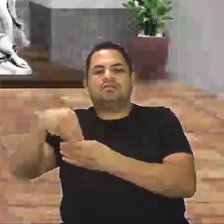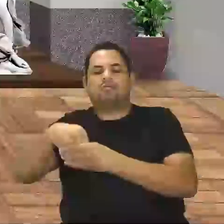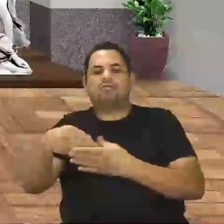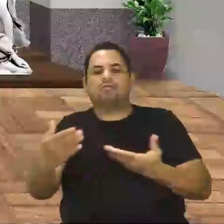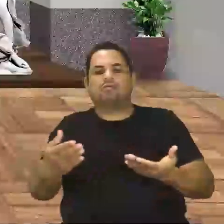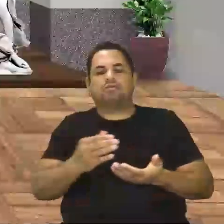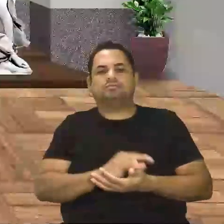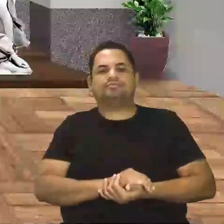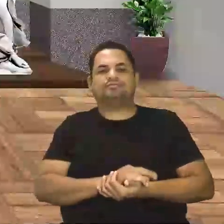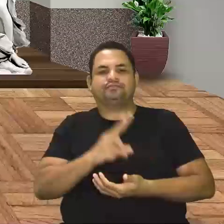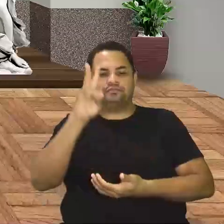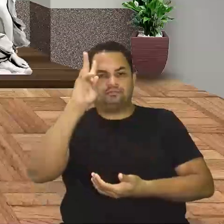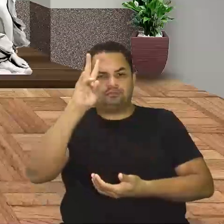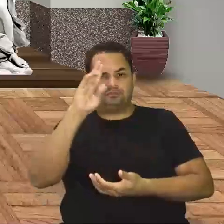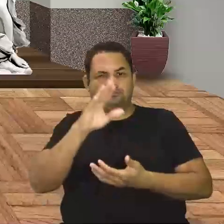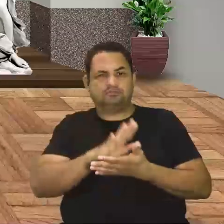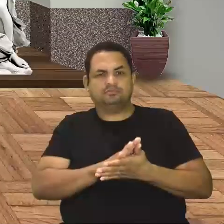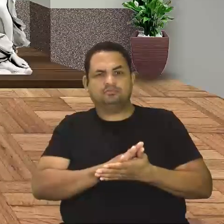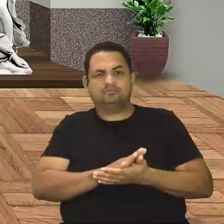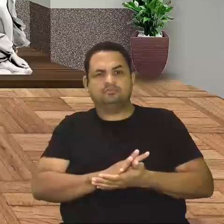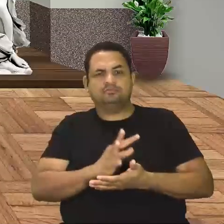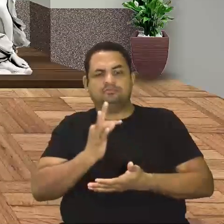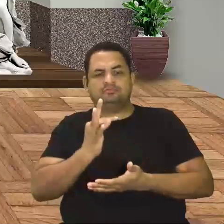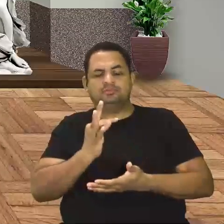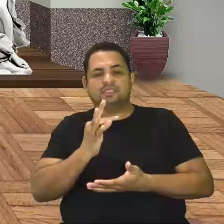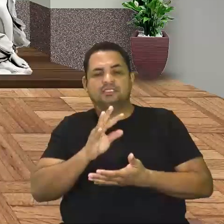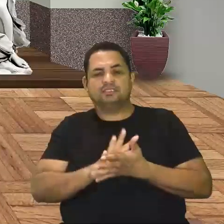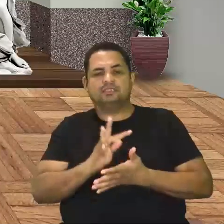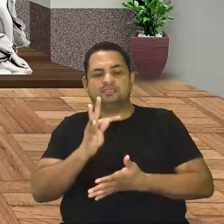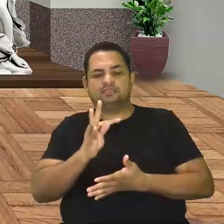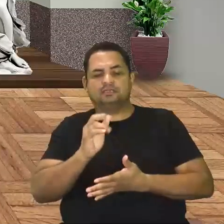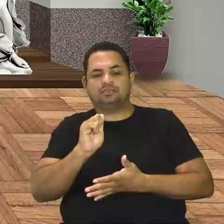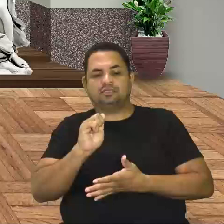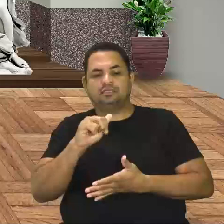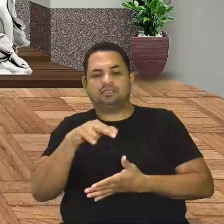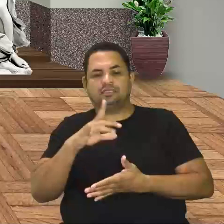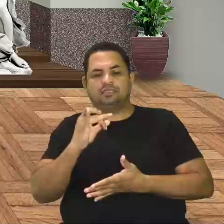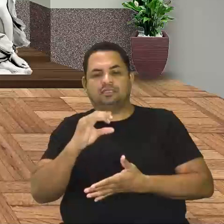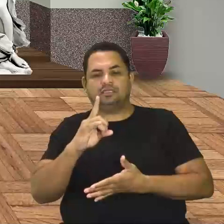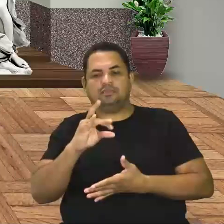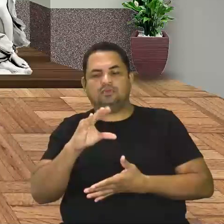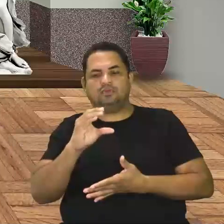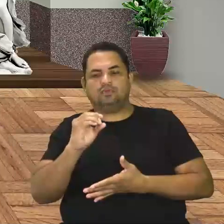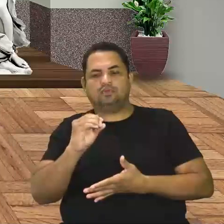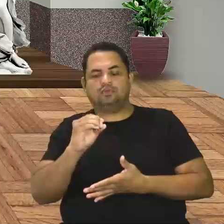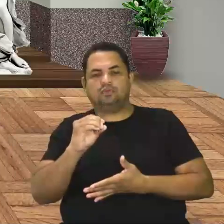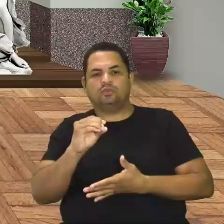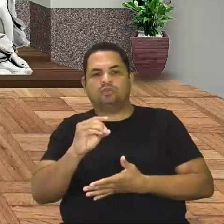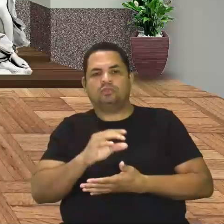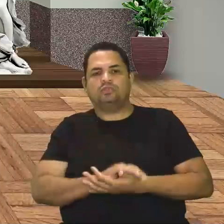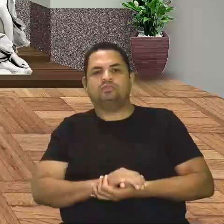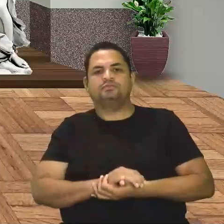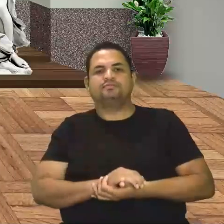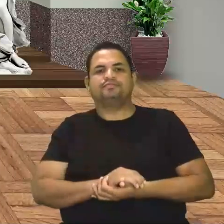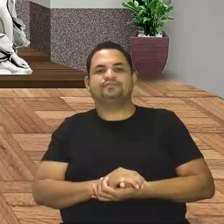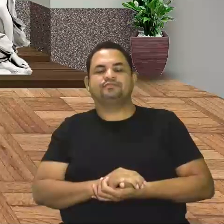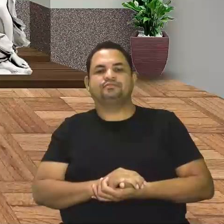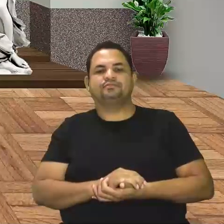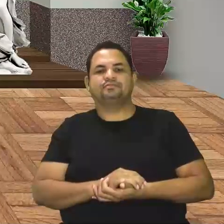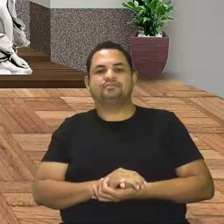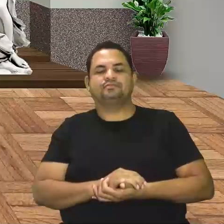Tá? Lembrando vocês que não é Tranquedo não, tá? É Tancredo. Tancredo Neves,